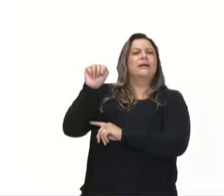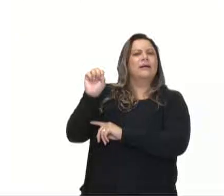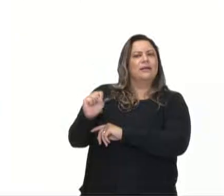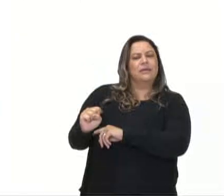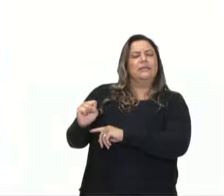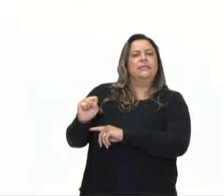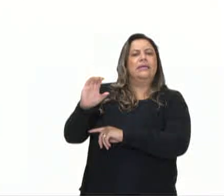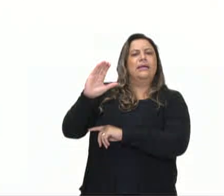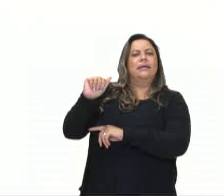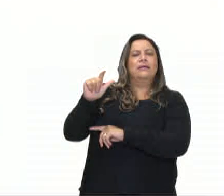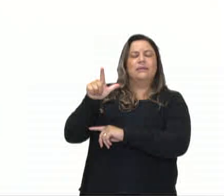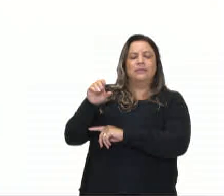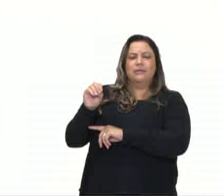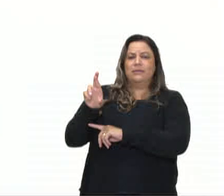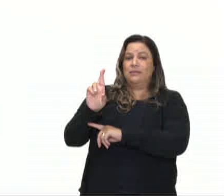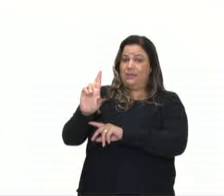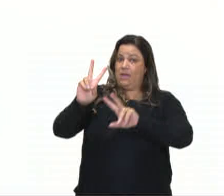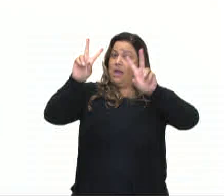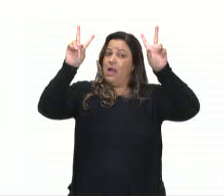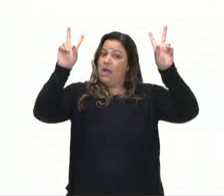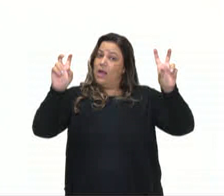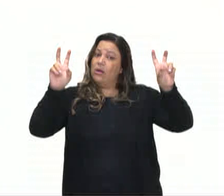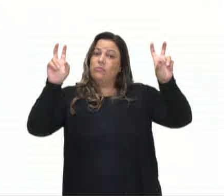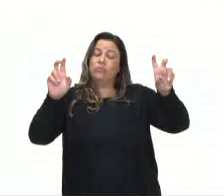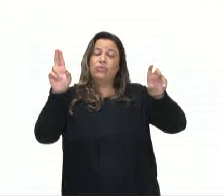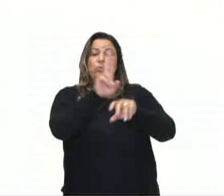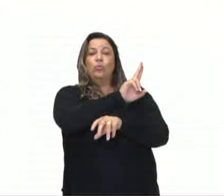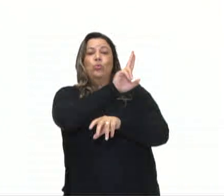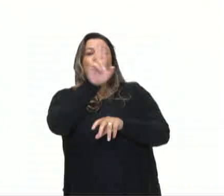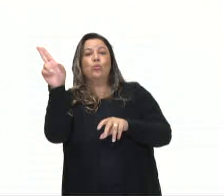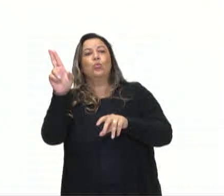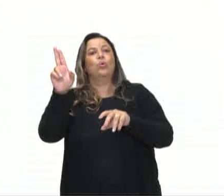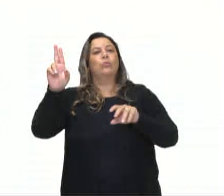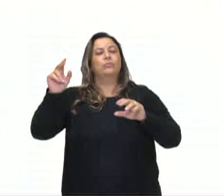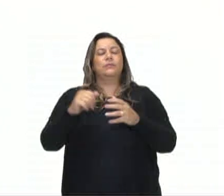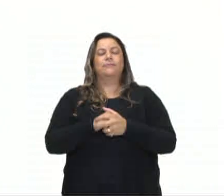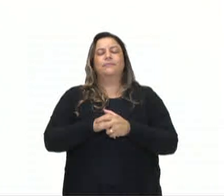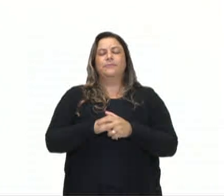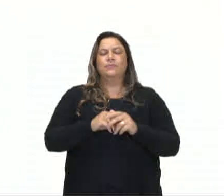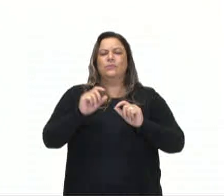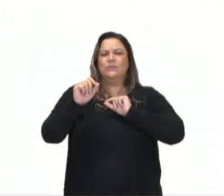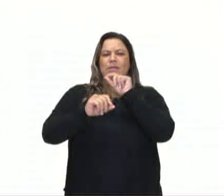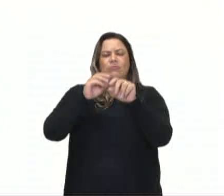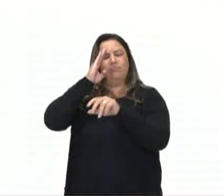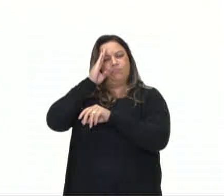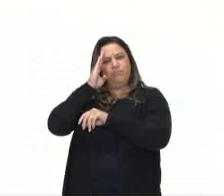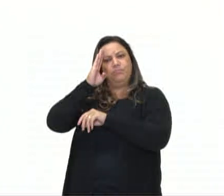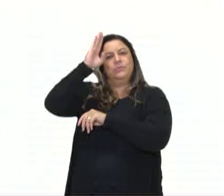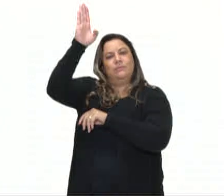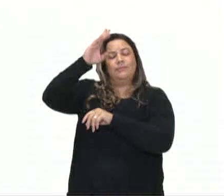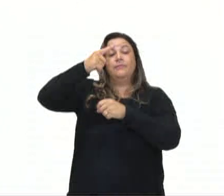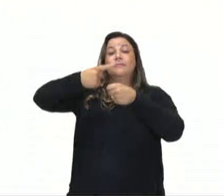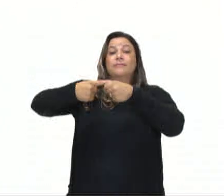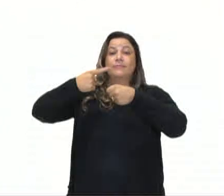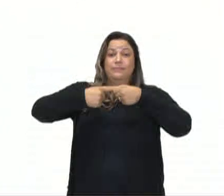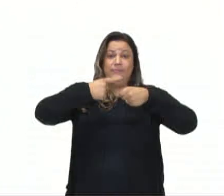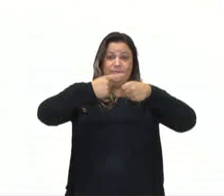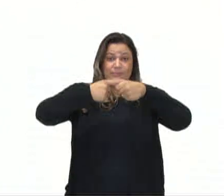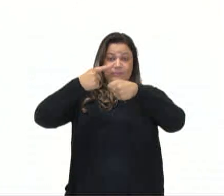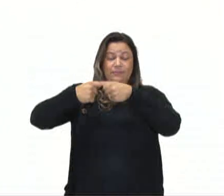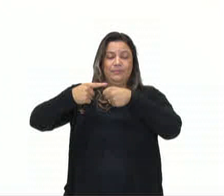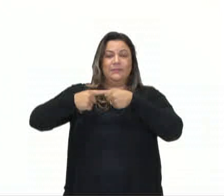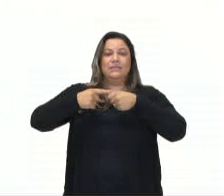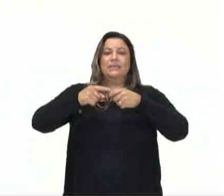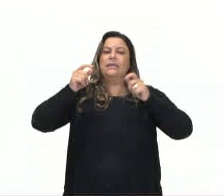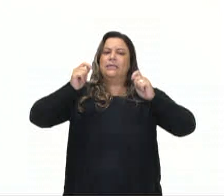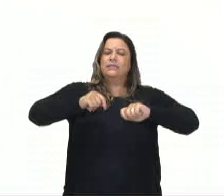tela, ó. Ilhas de calor é o nome que se dá a um fenômeno climático que ocorre principalmente nas cidades com elevado